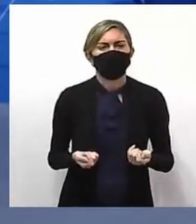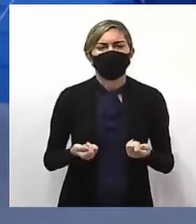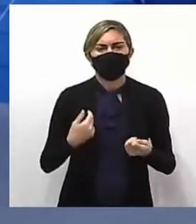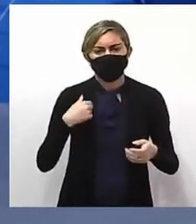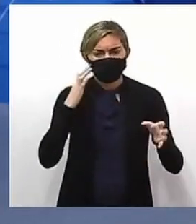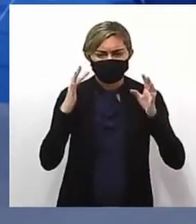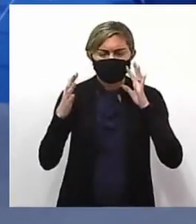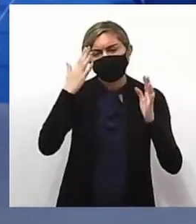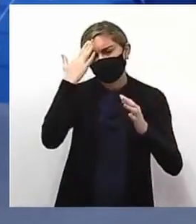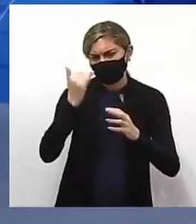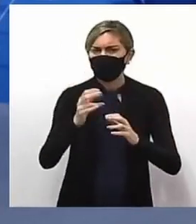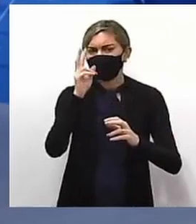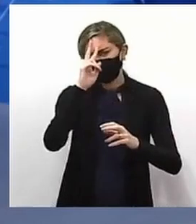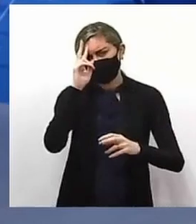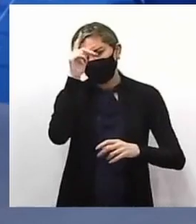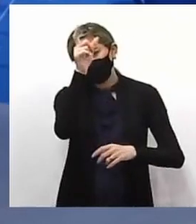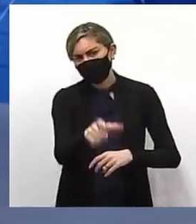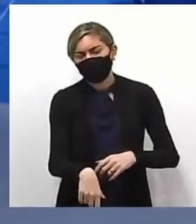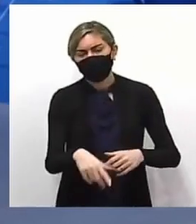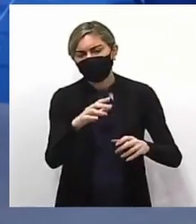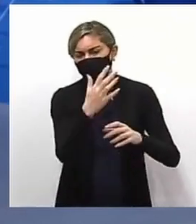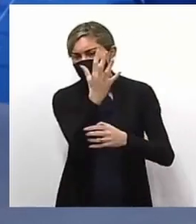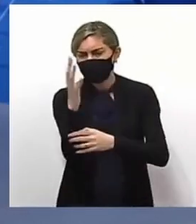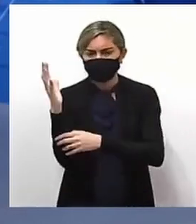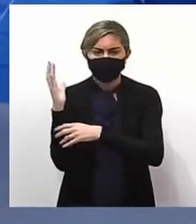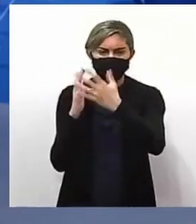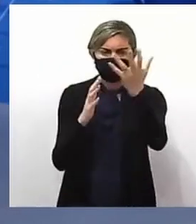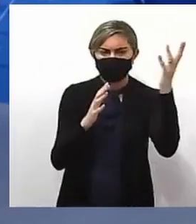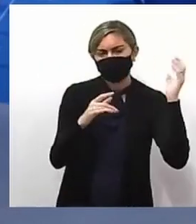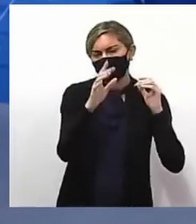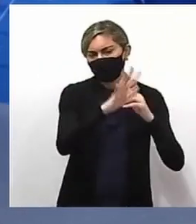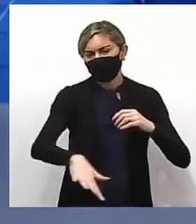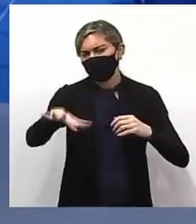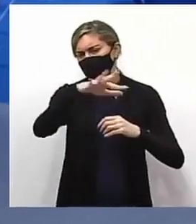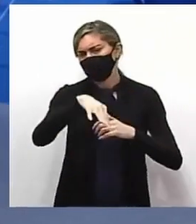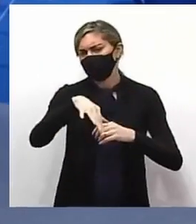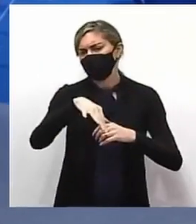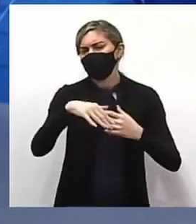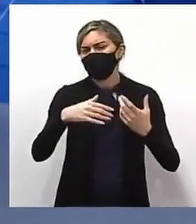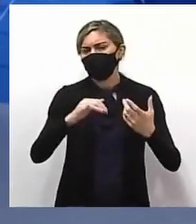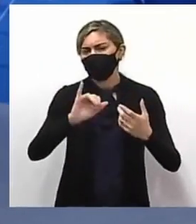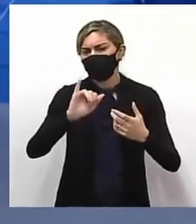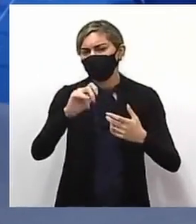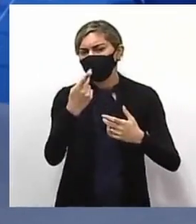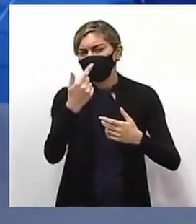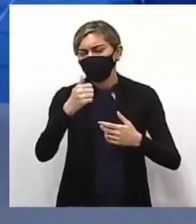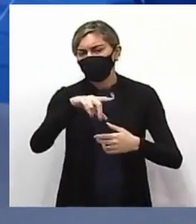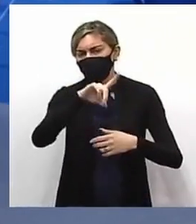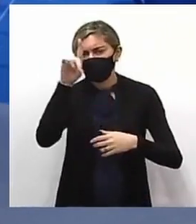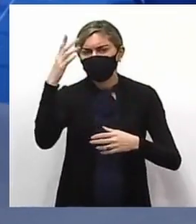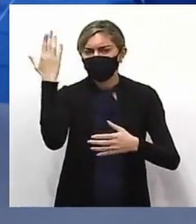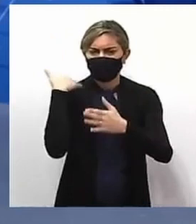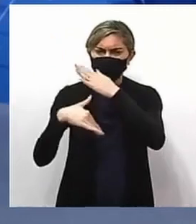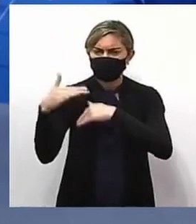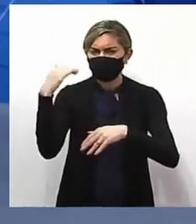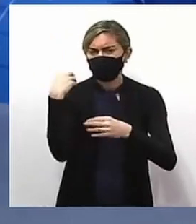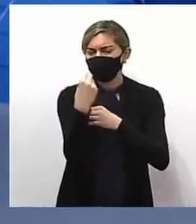e sabia da história da ilha, enfim, de todo o contexto da Ilha de Deus no passado e de como